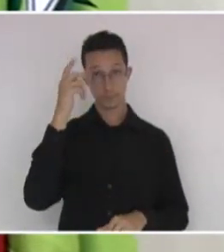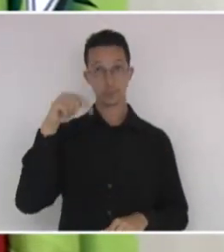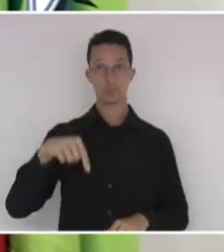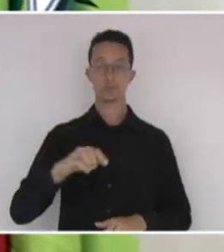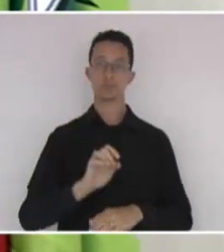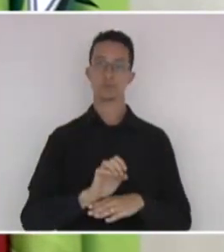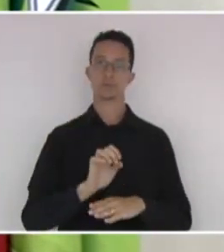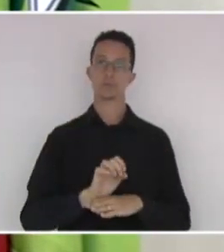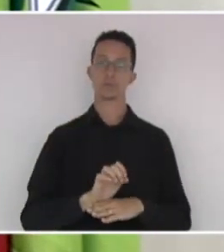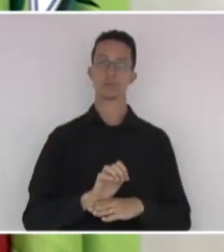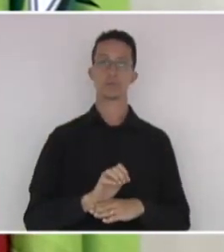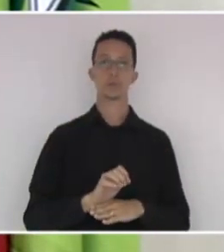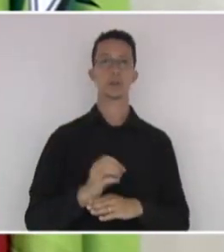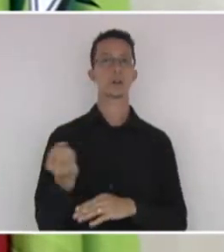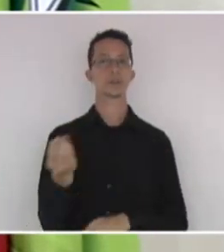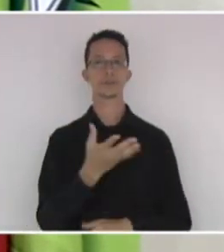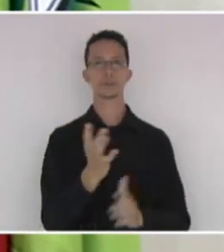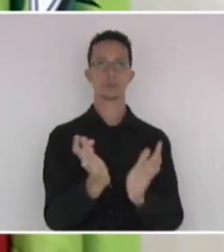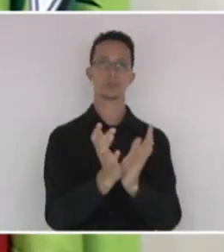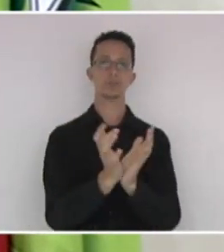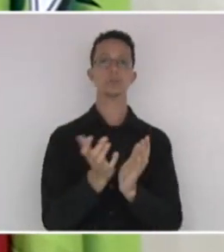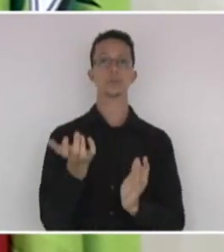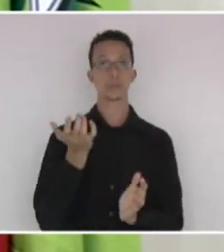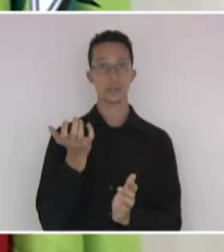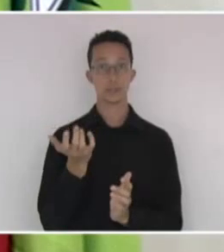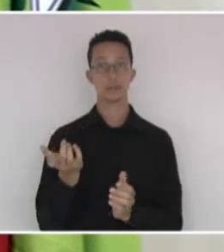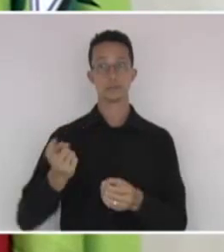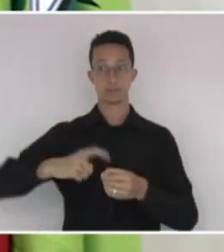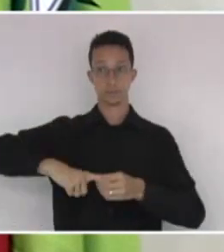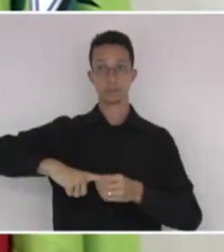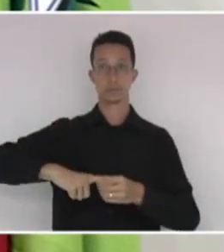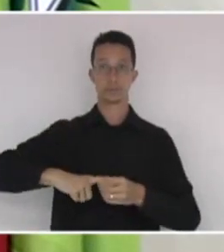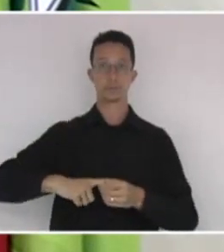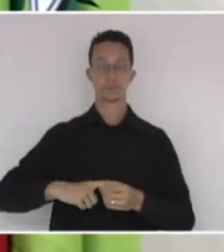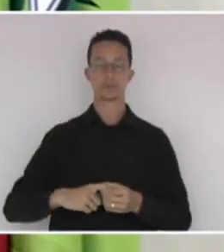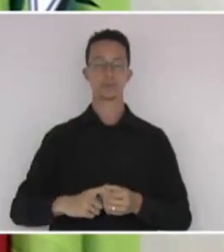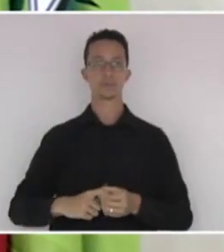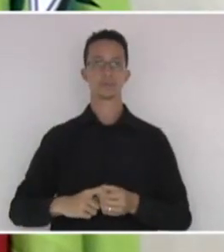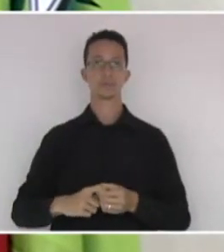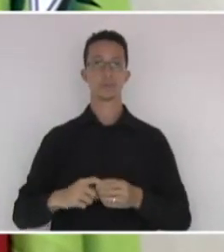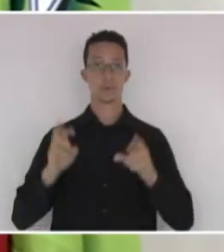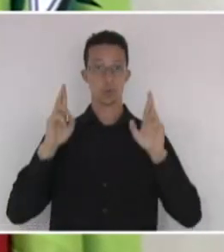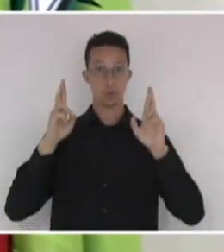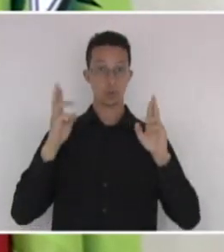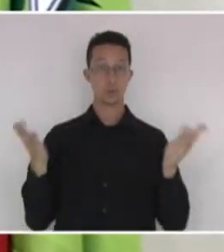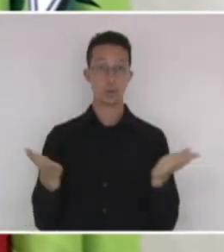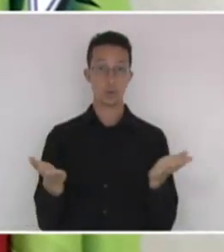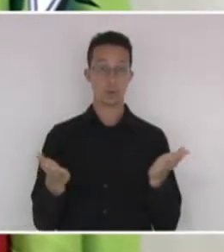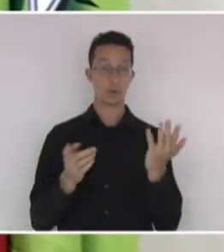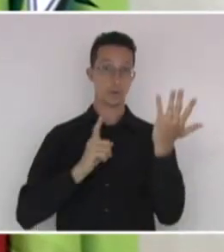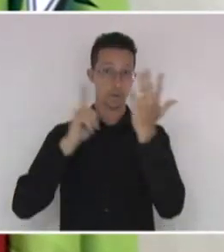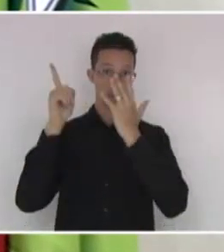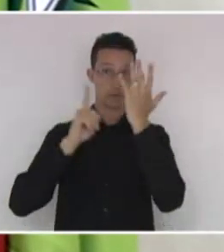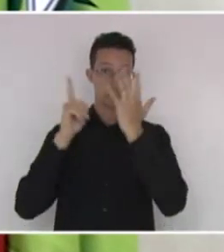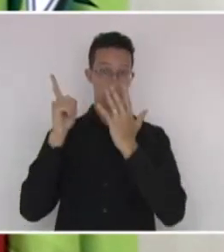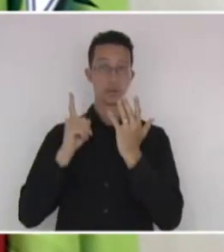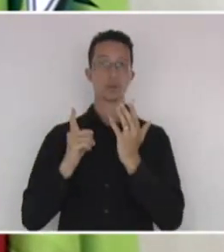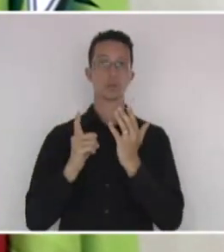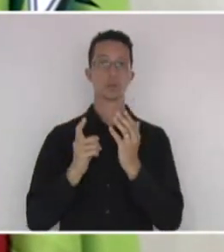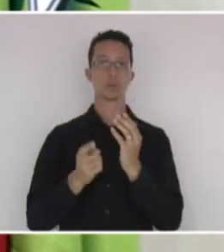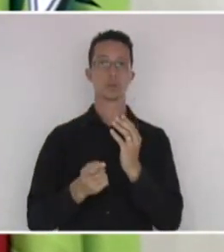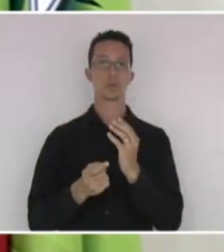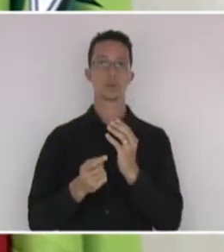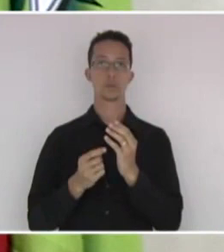querem também aderir ao programa. Se Deus quiser, ainda no mês de fevereiro, estaremos lançando o edital do